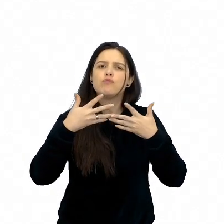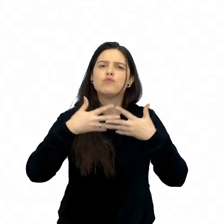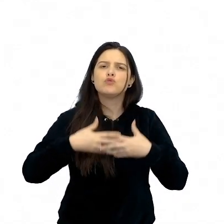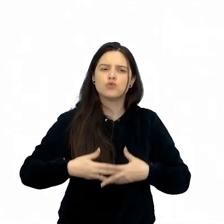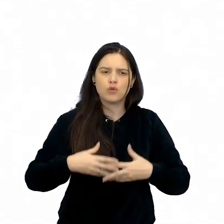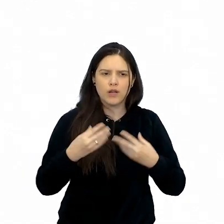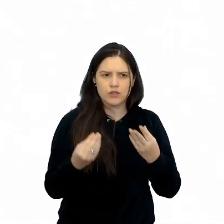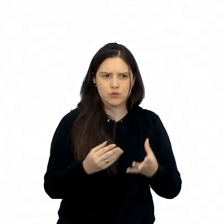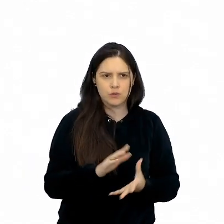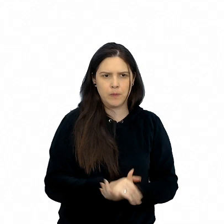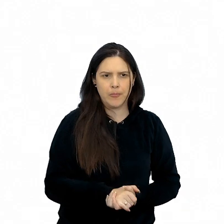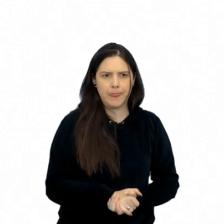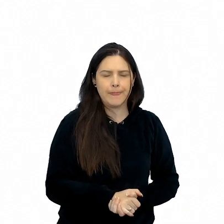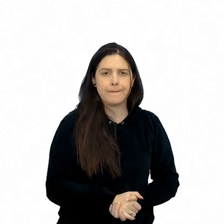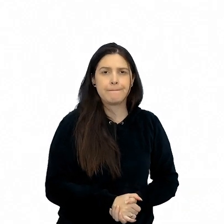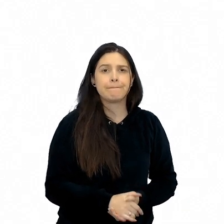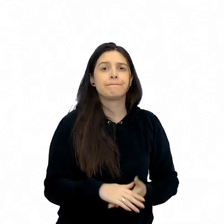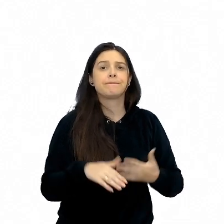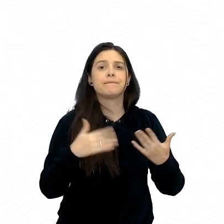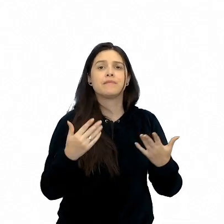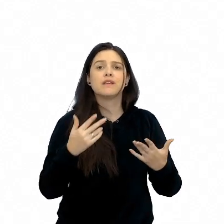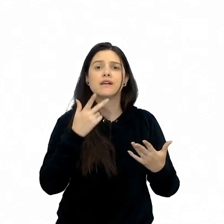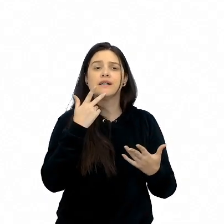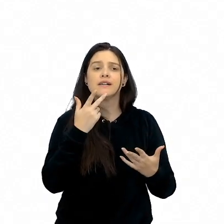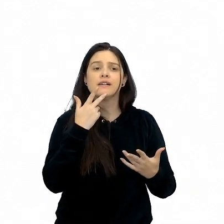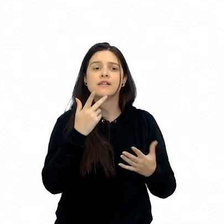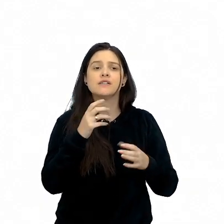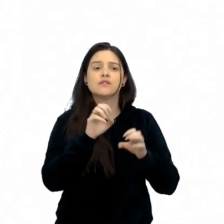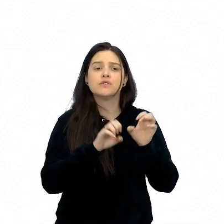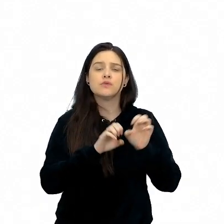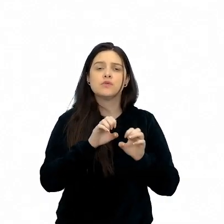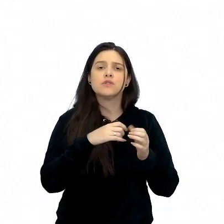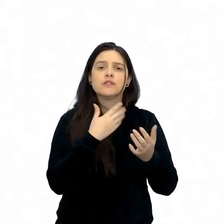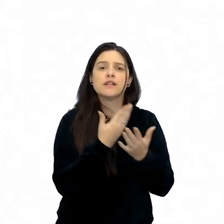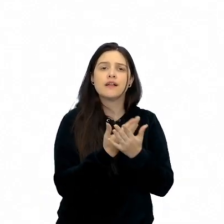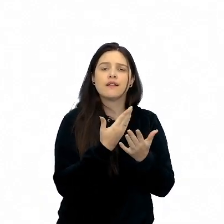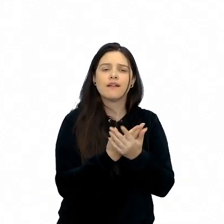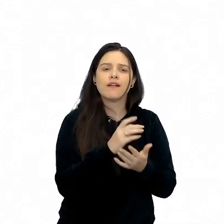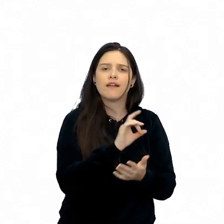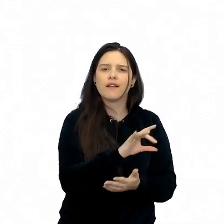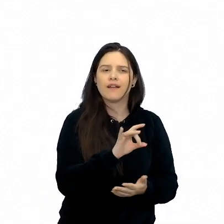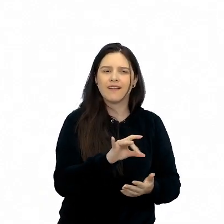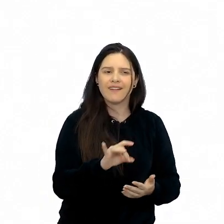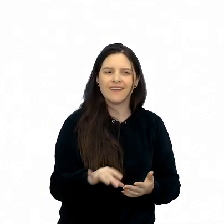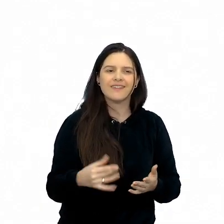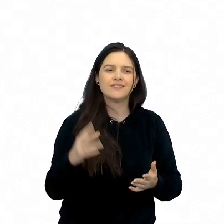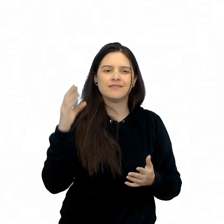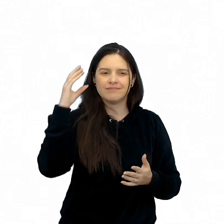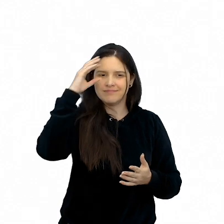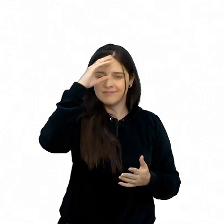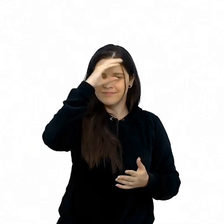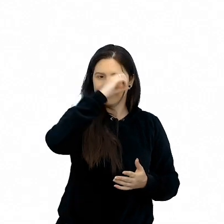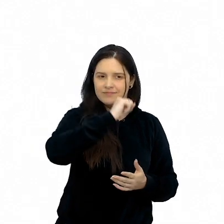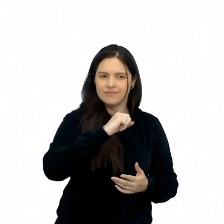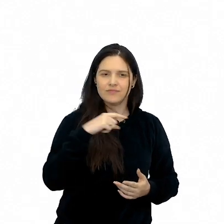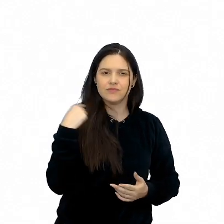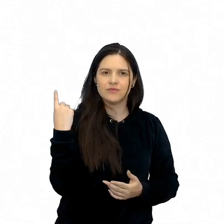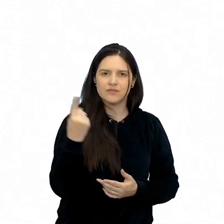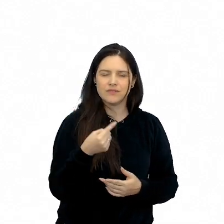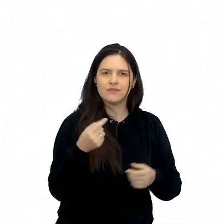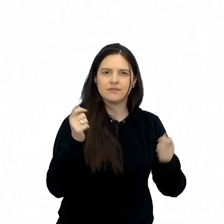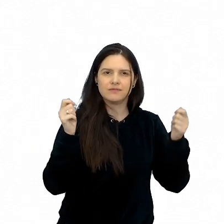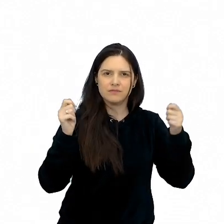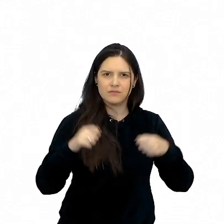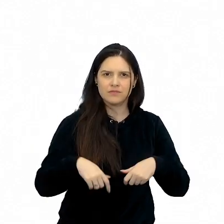aulas. Bom, e aí a gente vai para a nossa situação de aprendizagem. Lembrando que essa situação de aprendizagem é um movimento que nós falamos